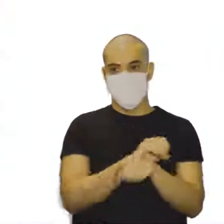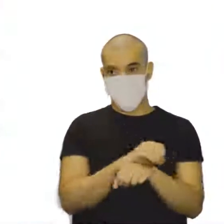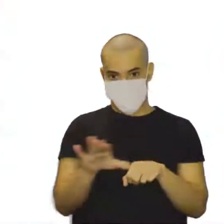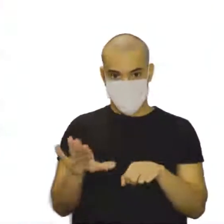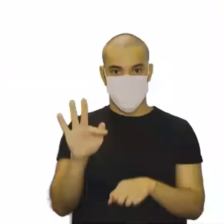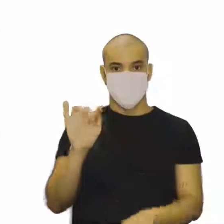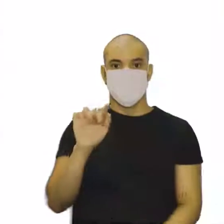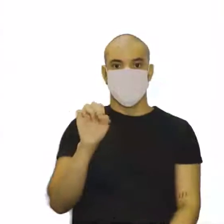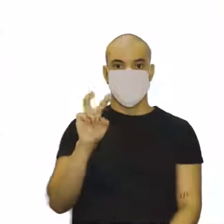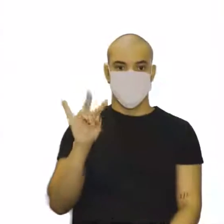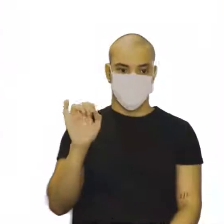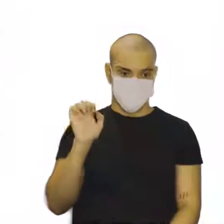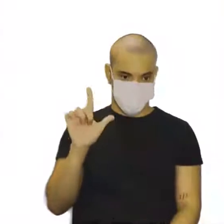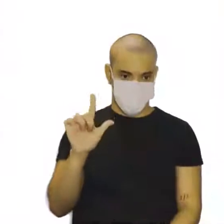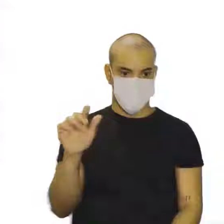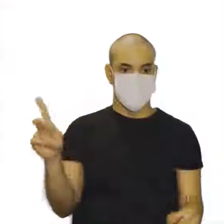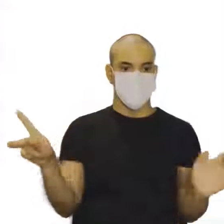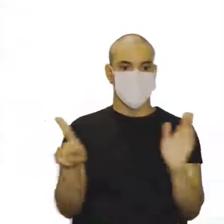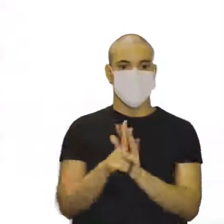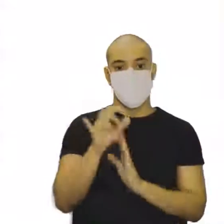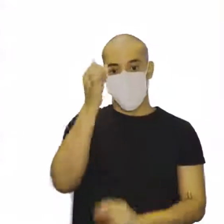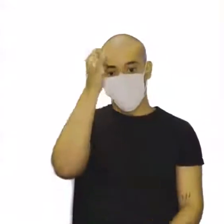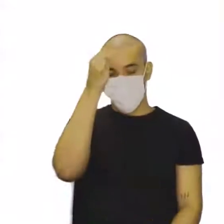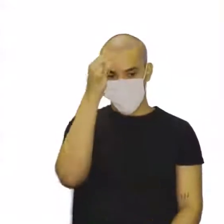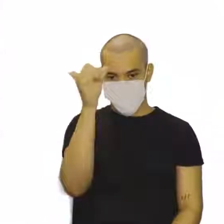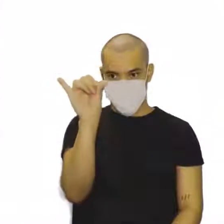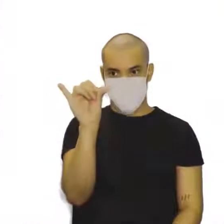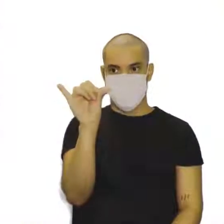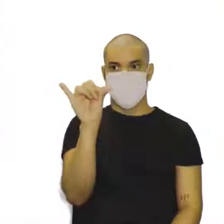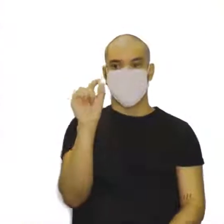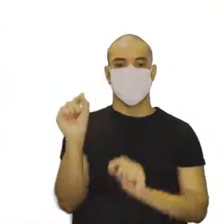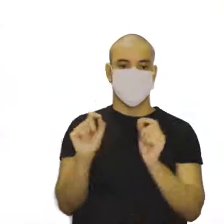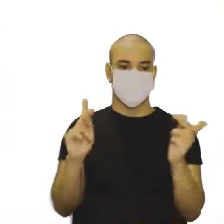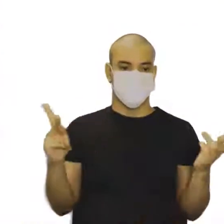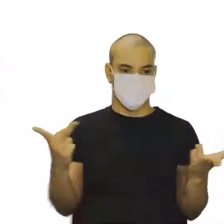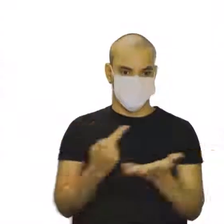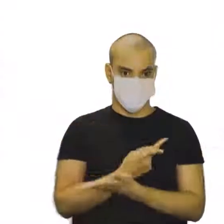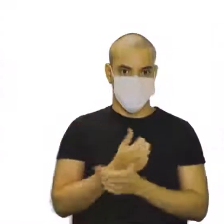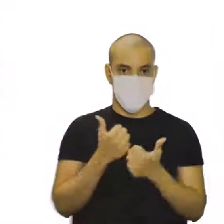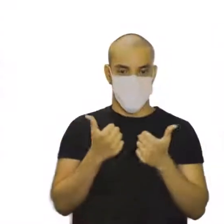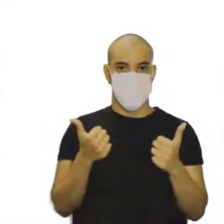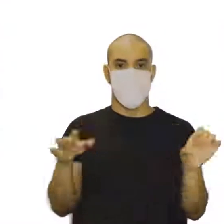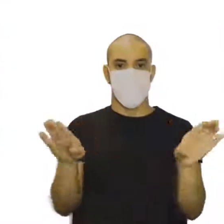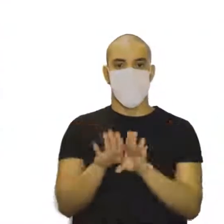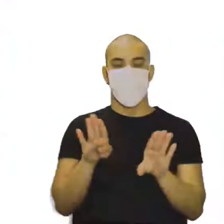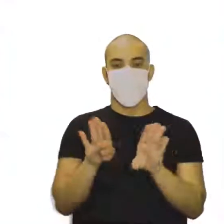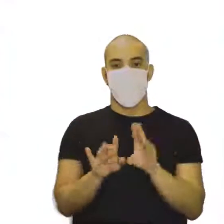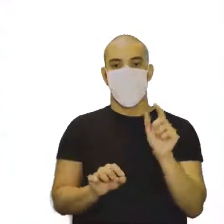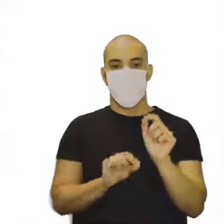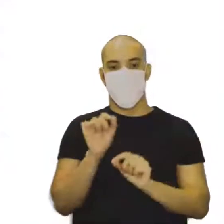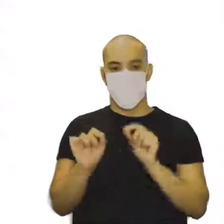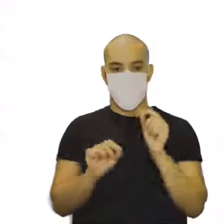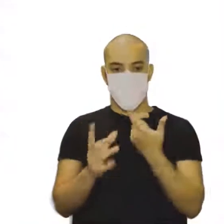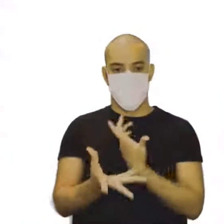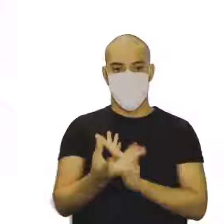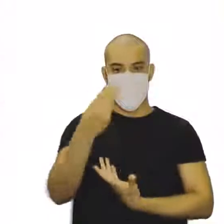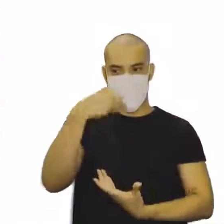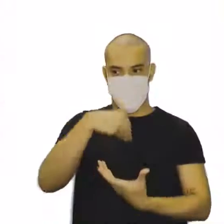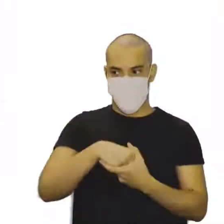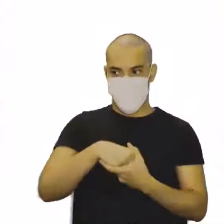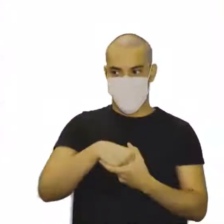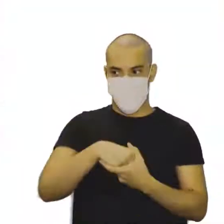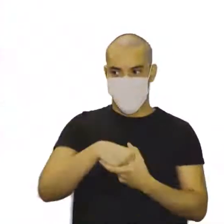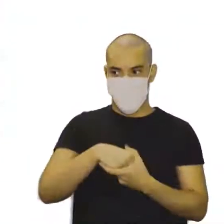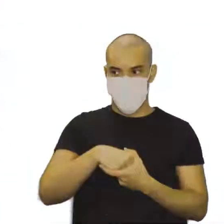o fusível tá para que se evite essa danificação, tá bom, pessoal? E também está aí